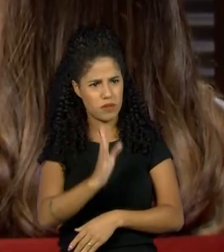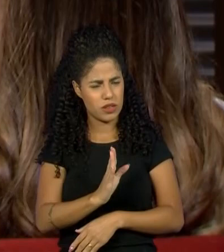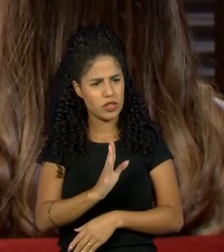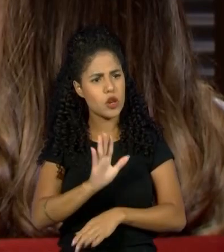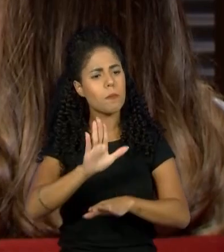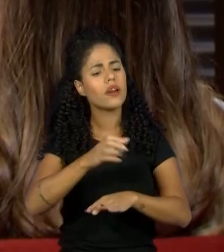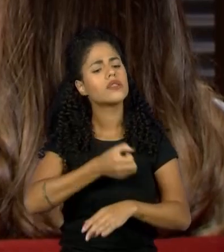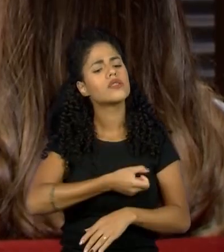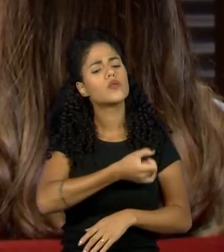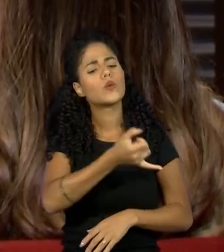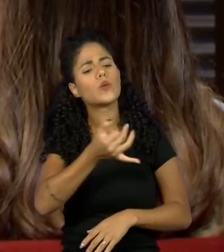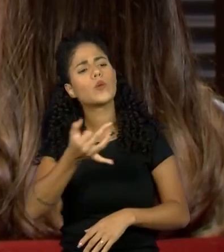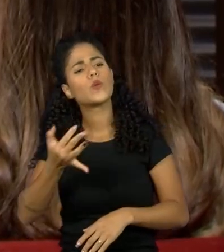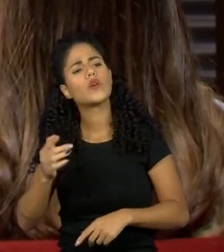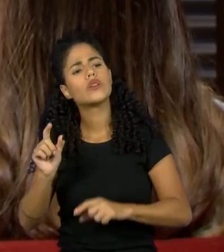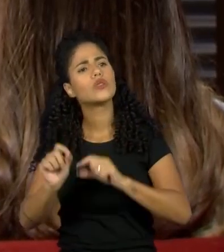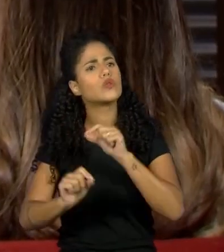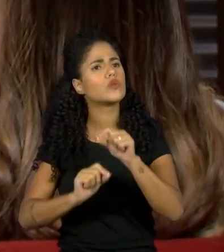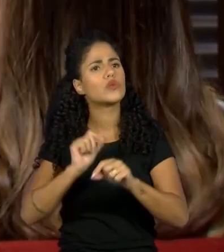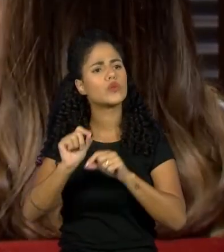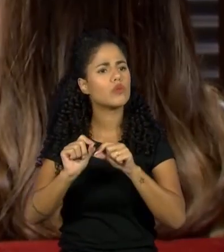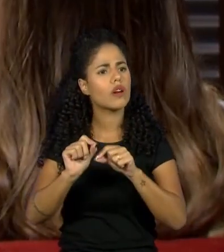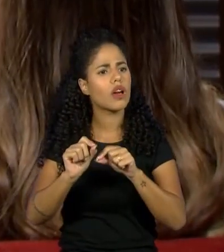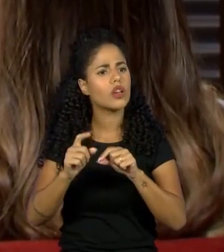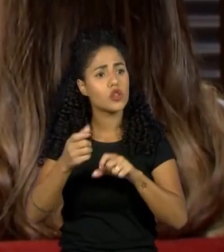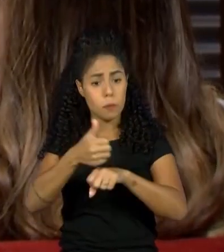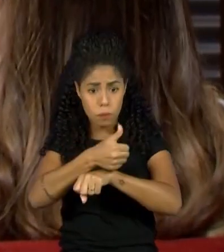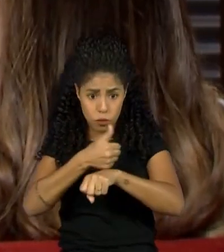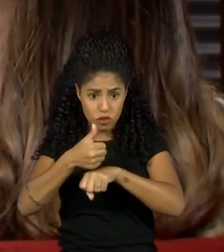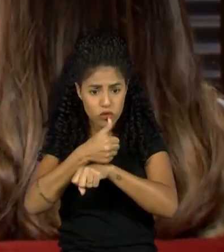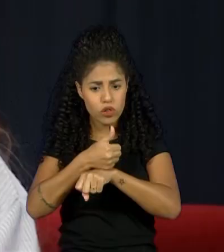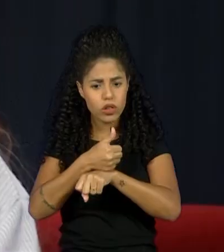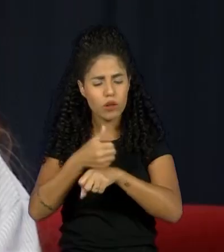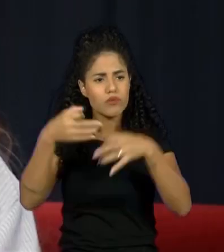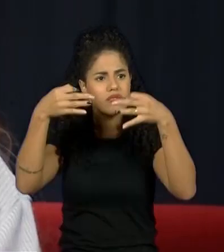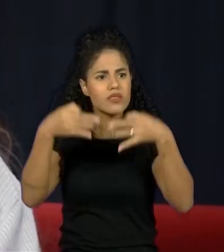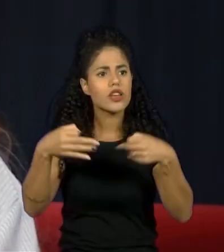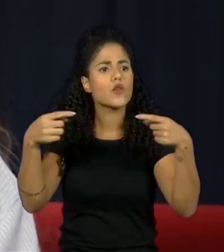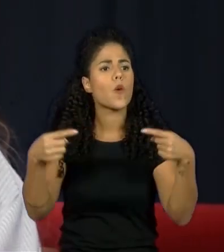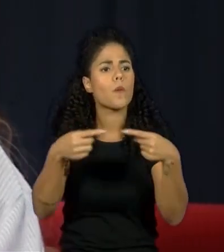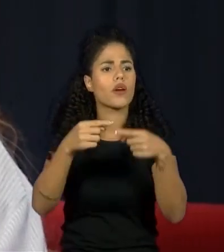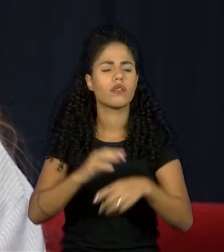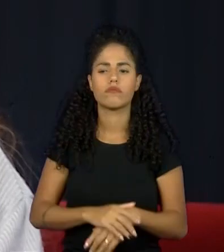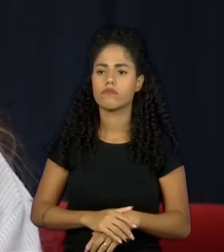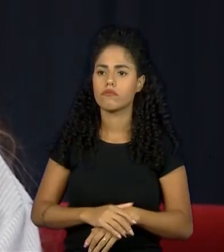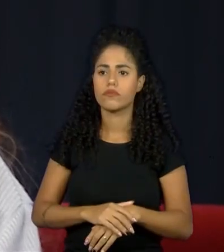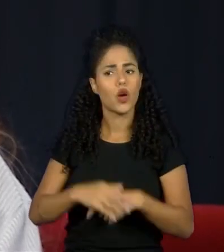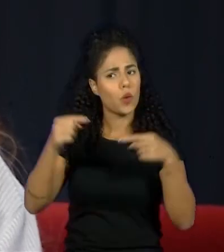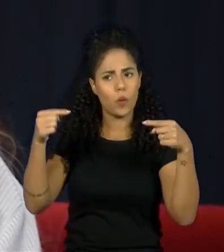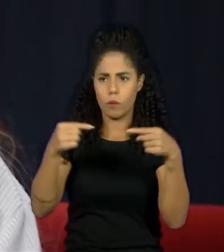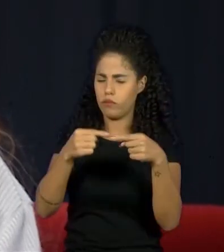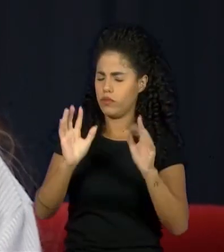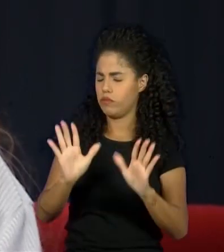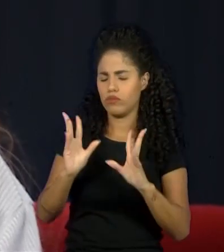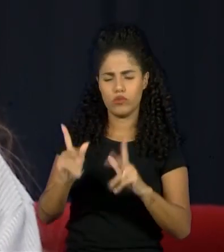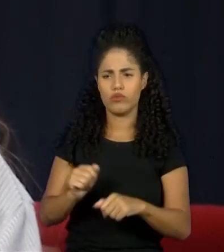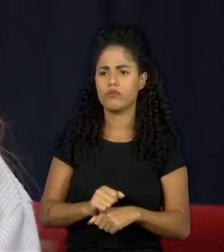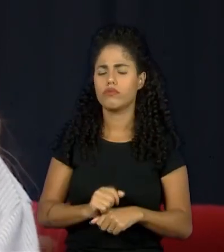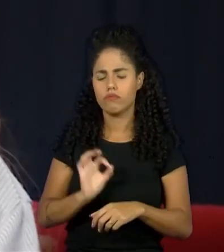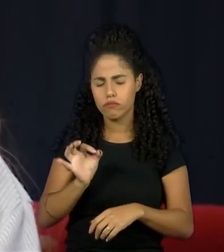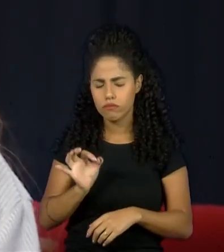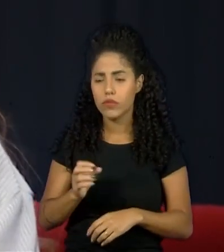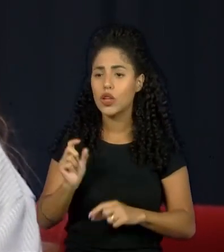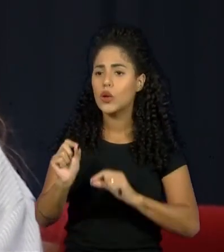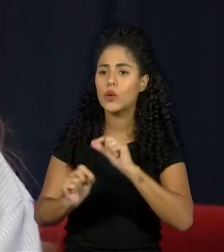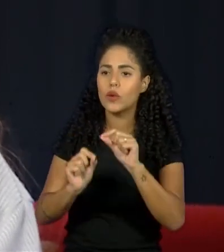quanto disso tem a ver com não existência de profissionais habilitados Tudo a Ver Tudo a ver também porque a quantidade